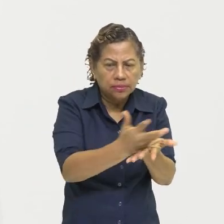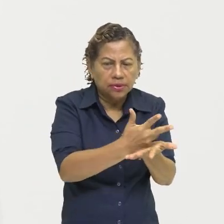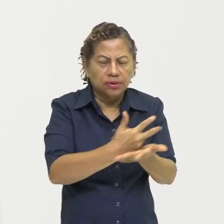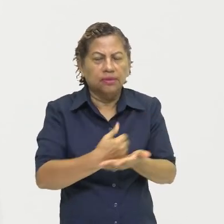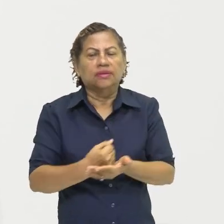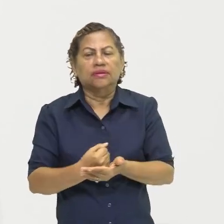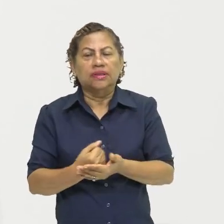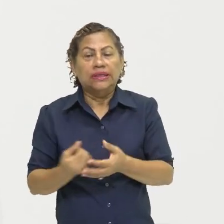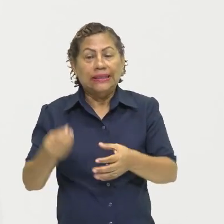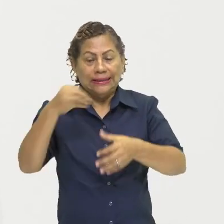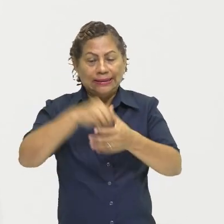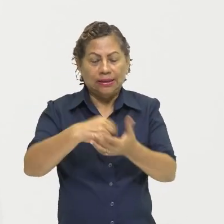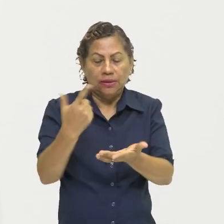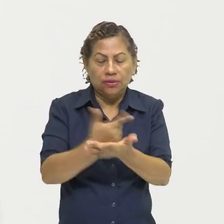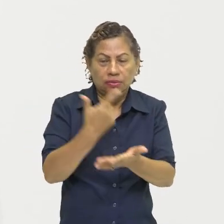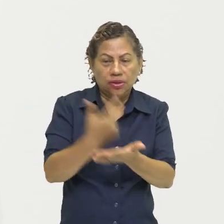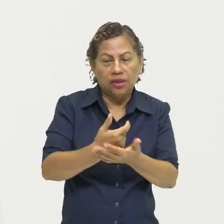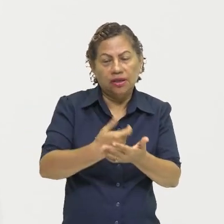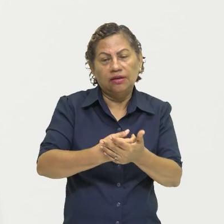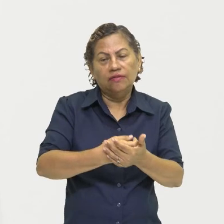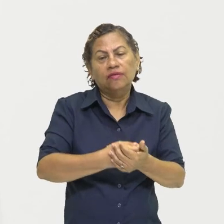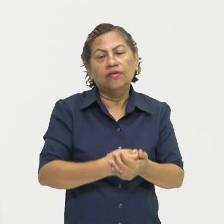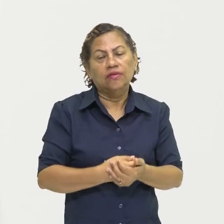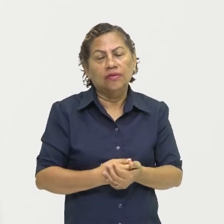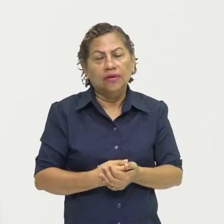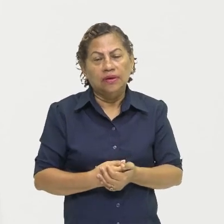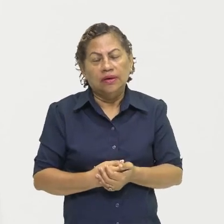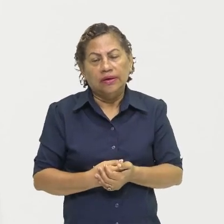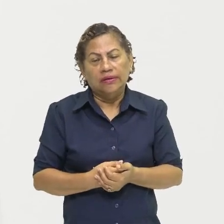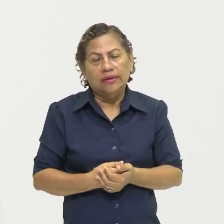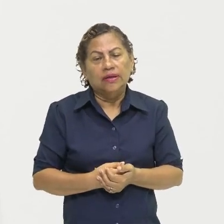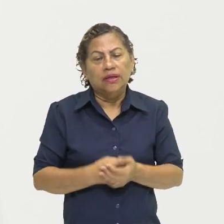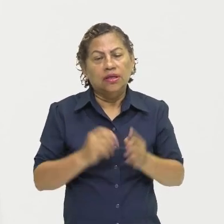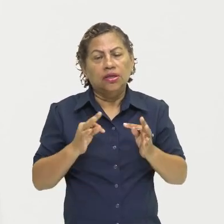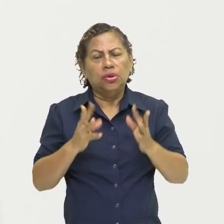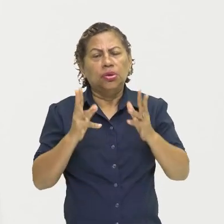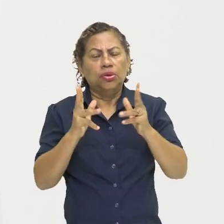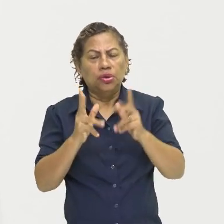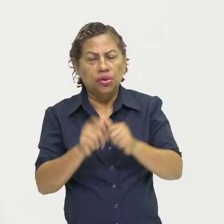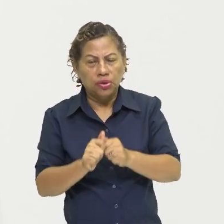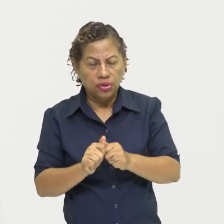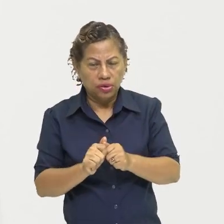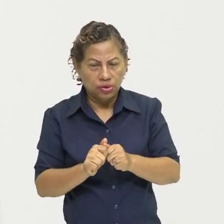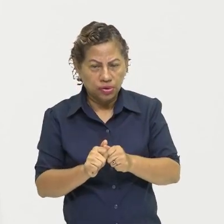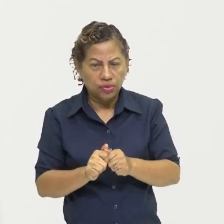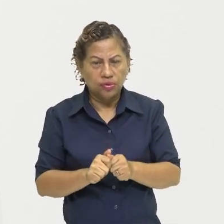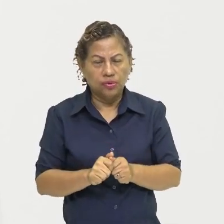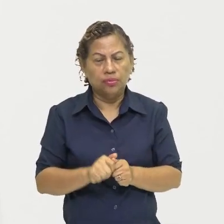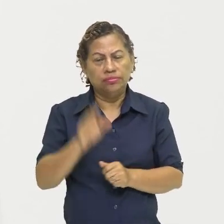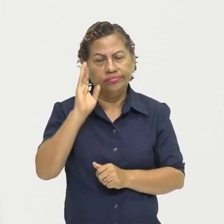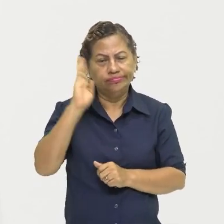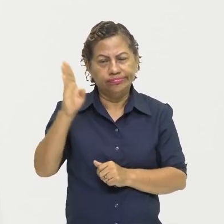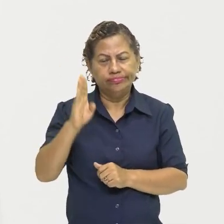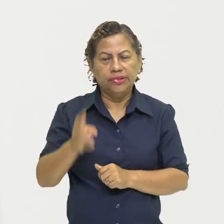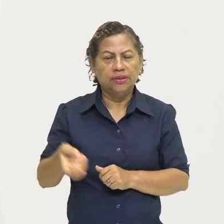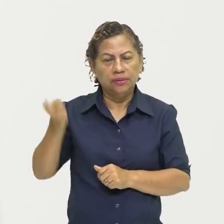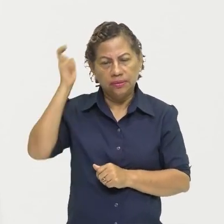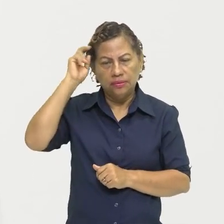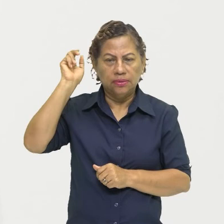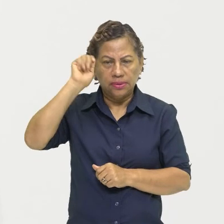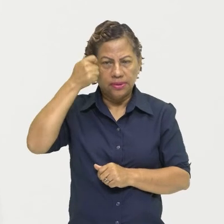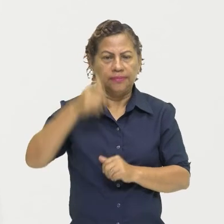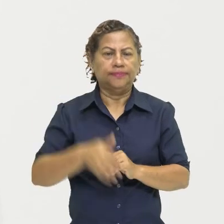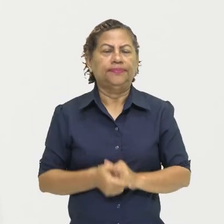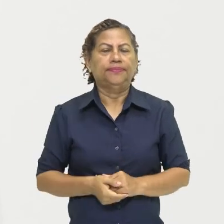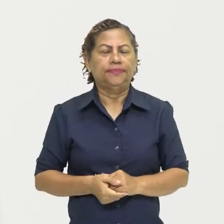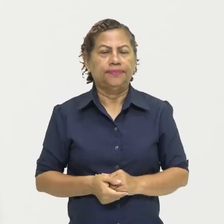obra a questão também da cultura negra. E então,